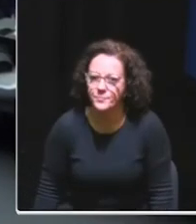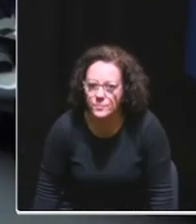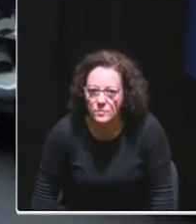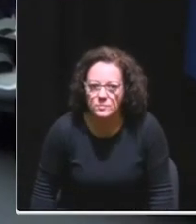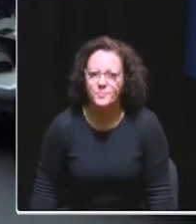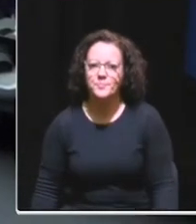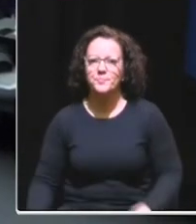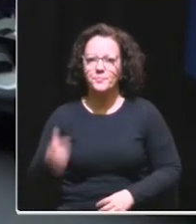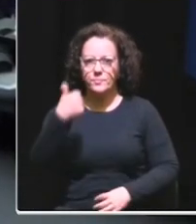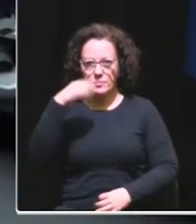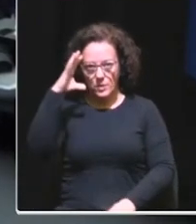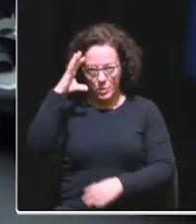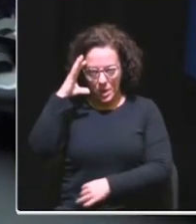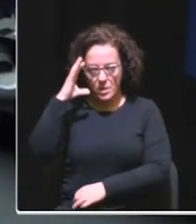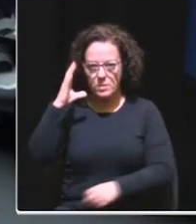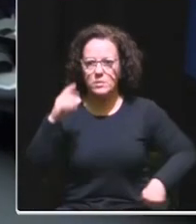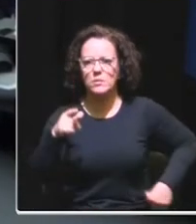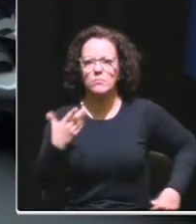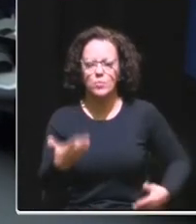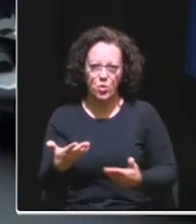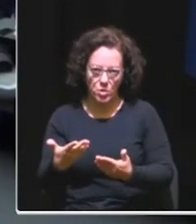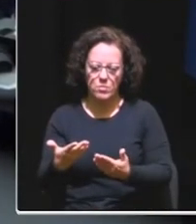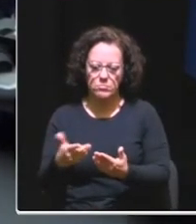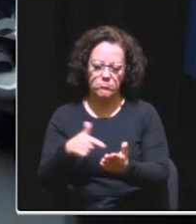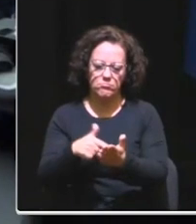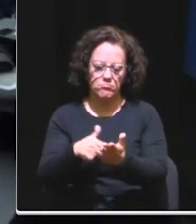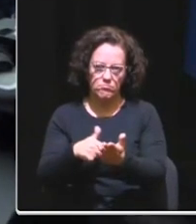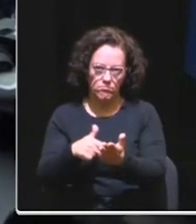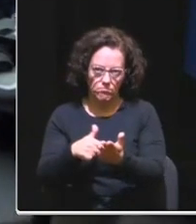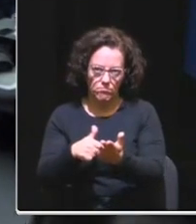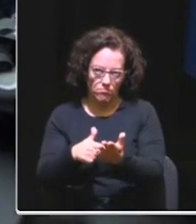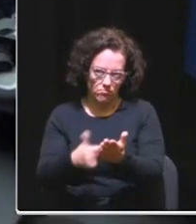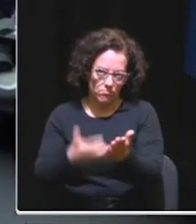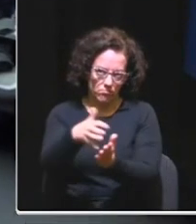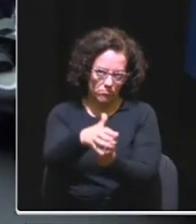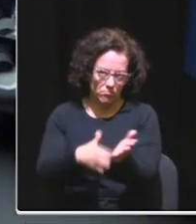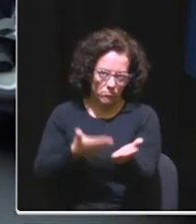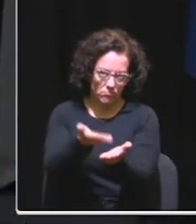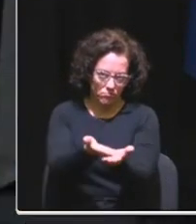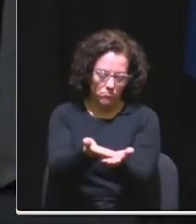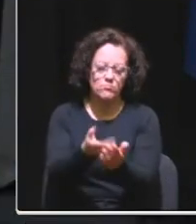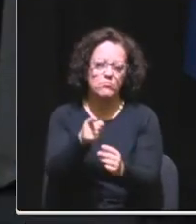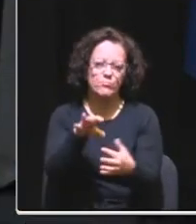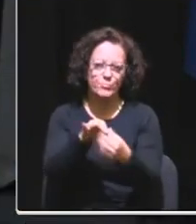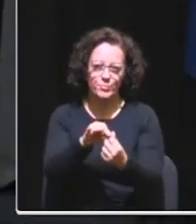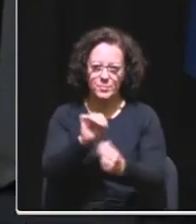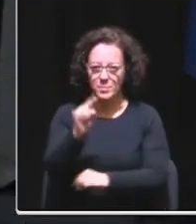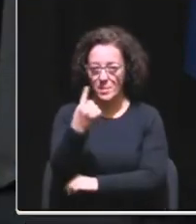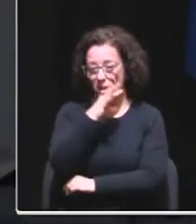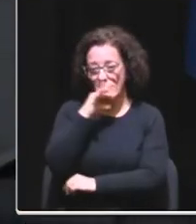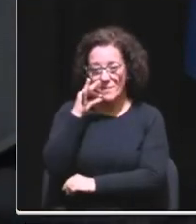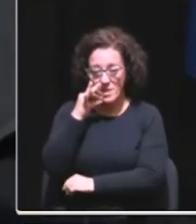Muito boa tarde. Nós apresentamos também um voto relativamente à questão do primeiro aniversário da guerra da